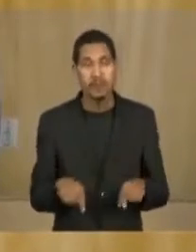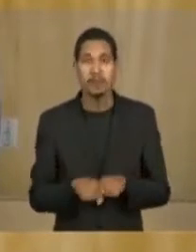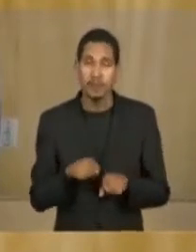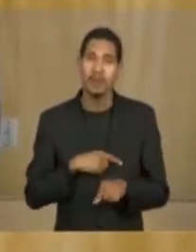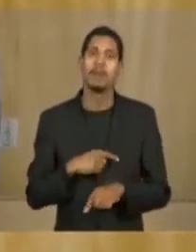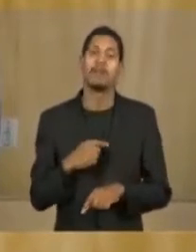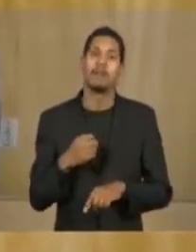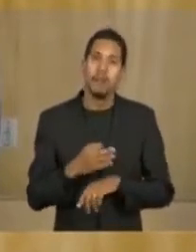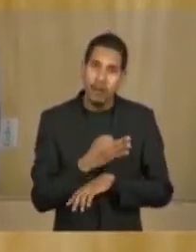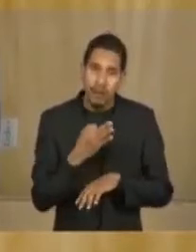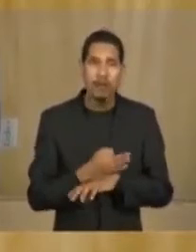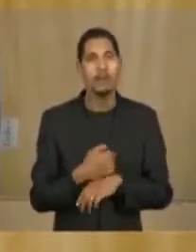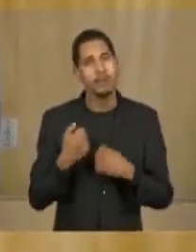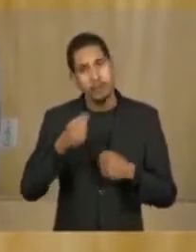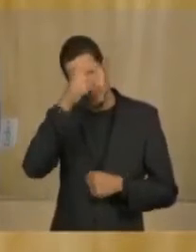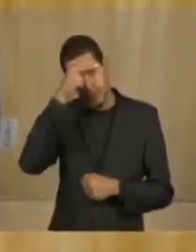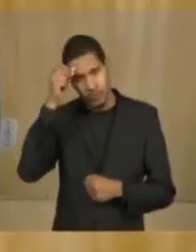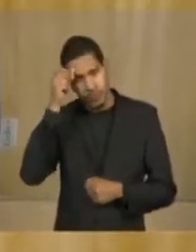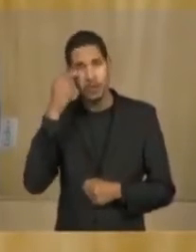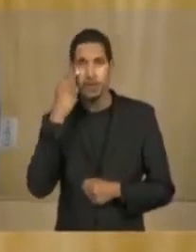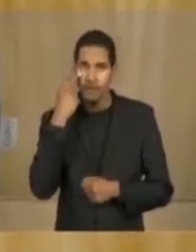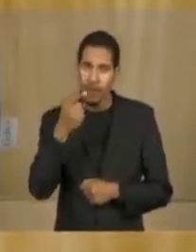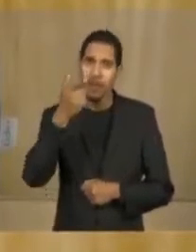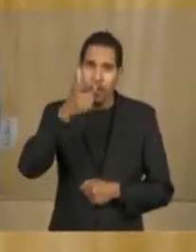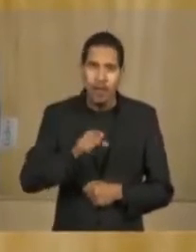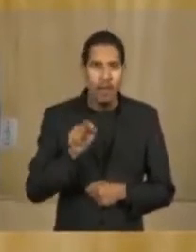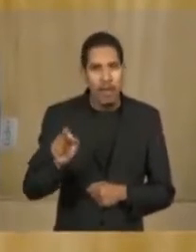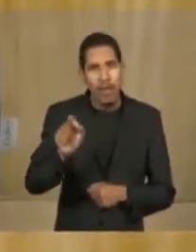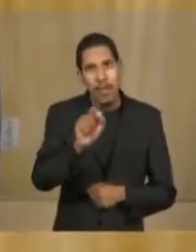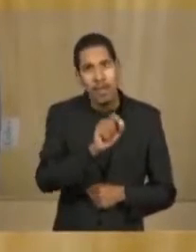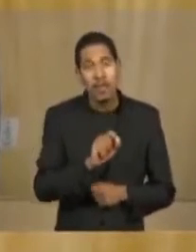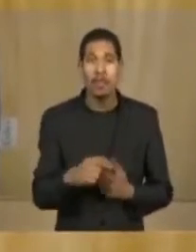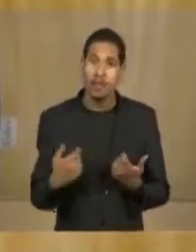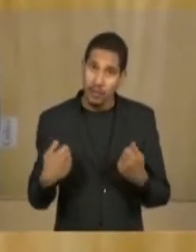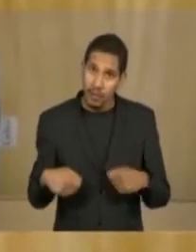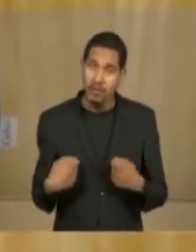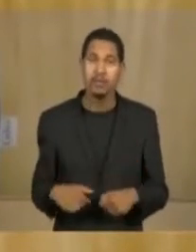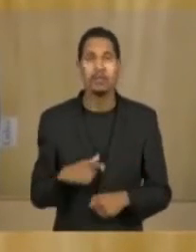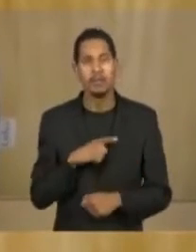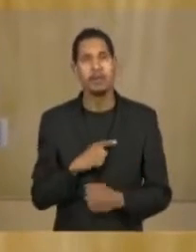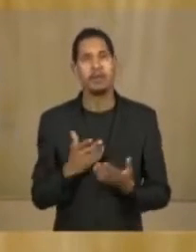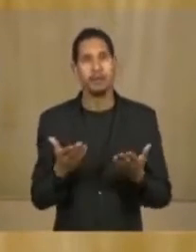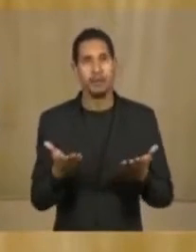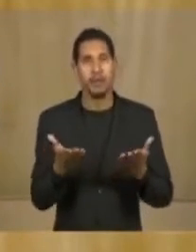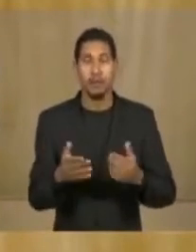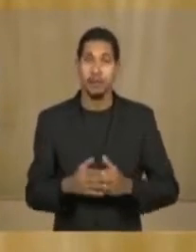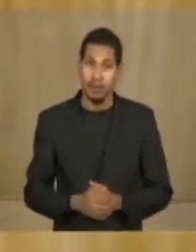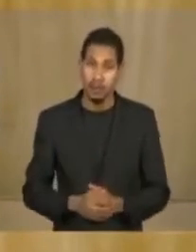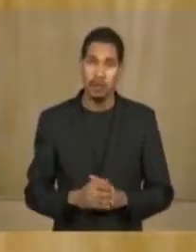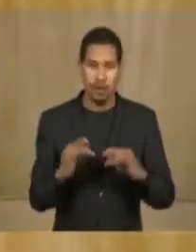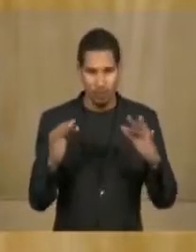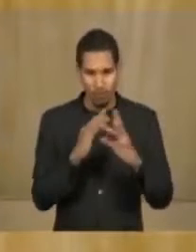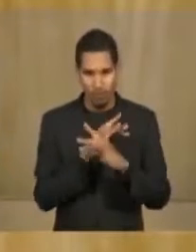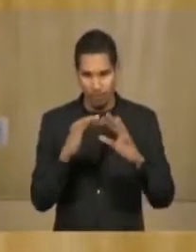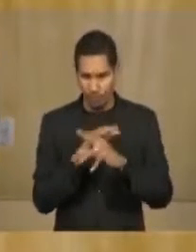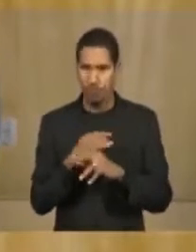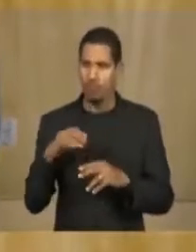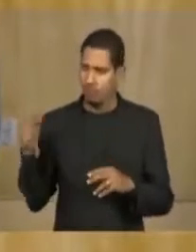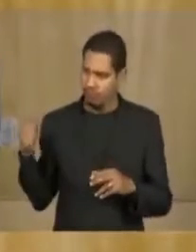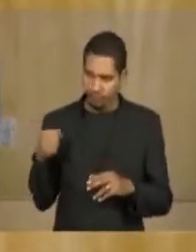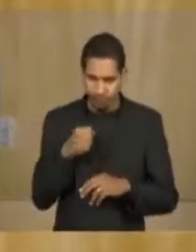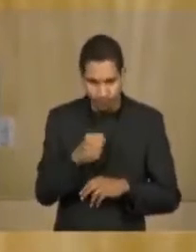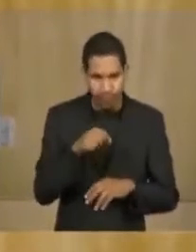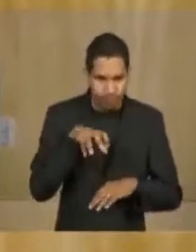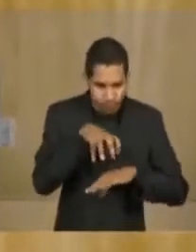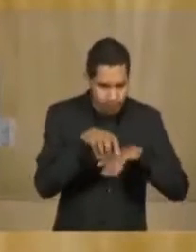reveja esse posicionamento e que se coloque, sim, bem próxima ao fluxo, exatamente para atender aquelas